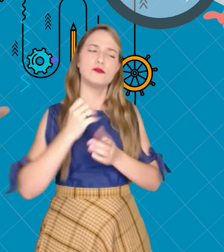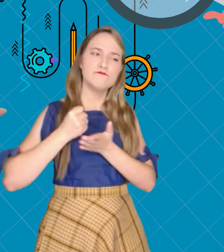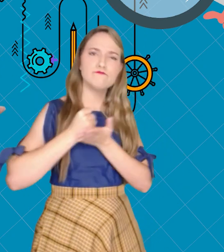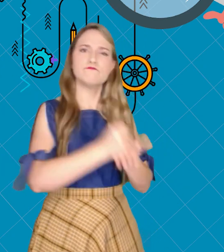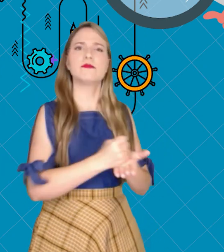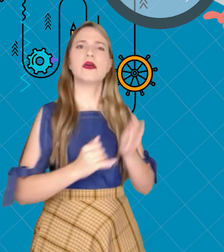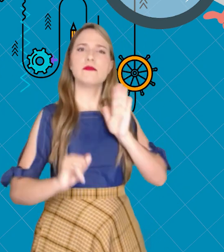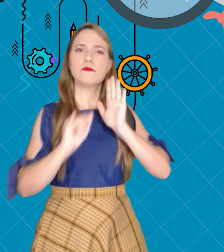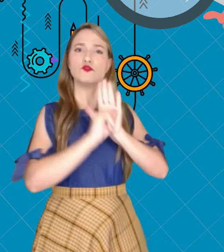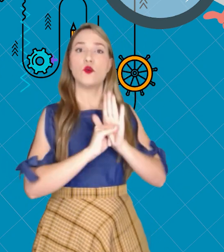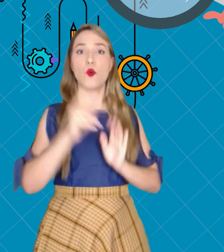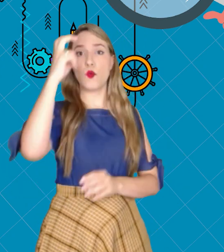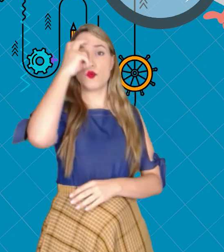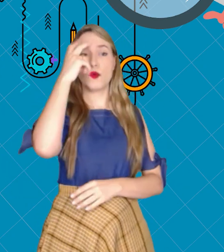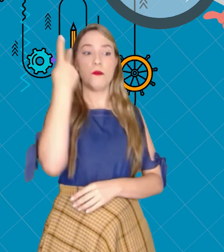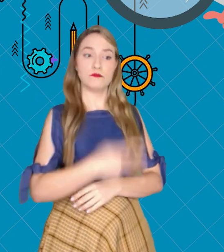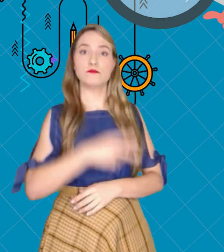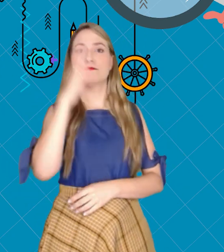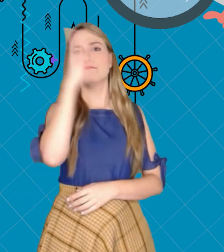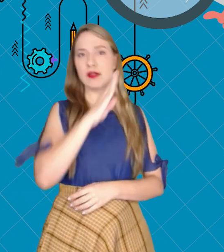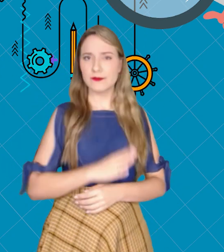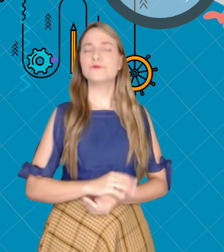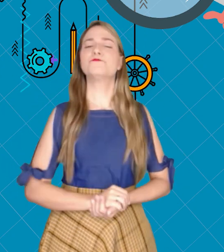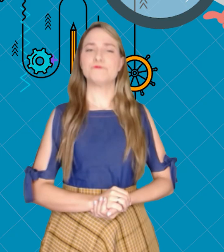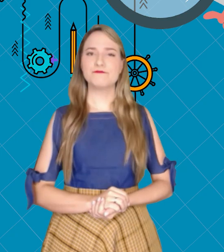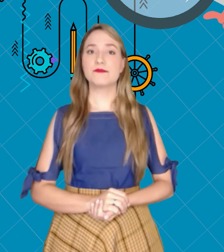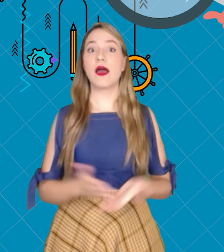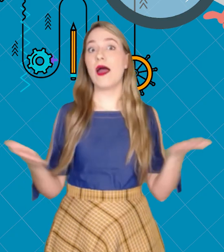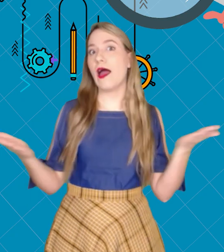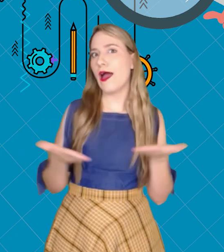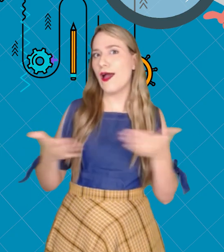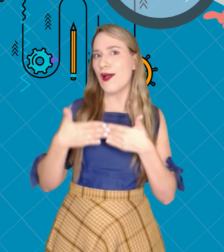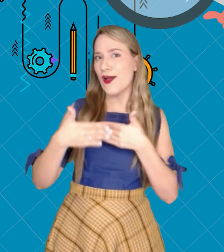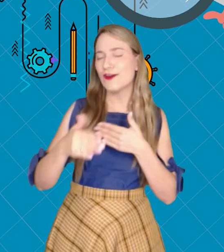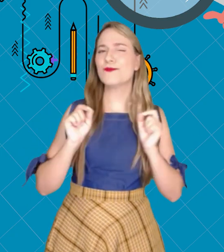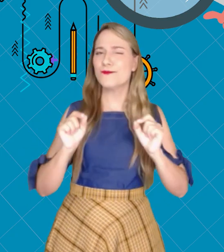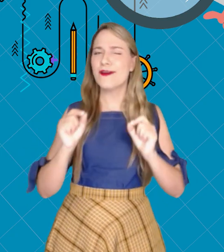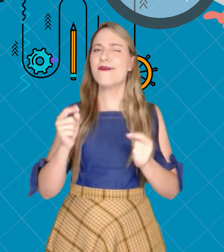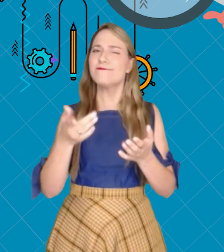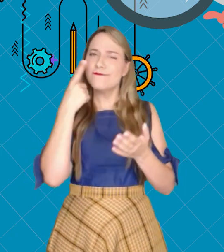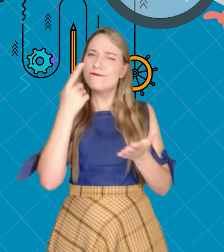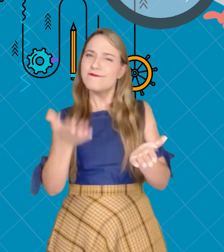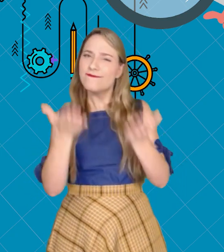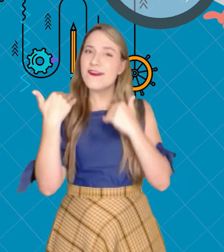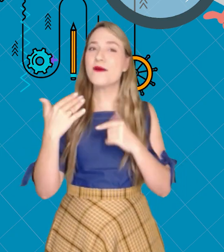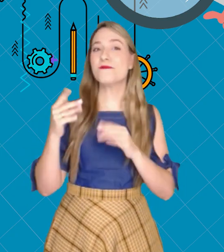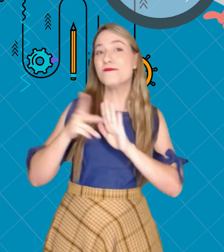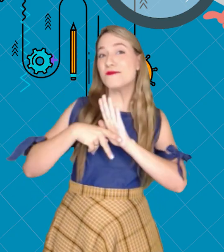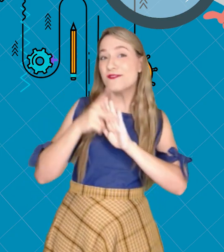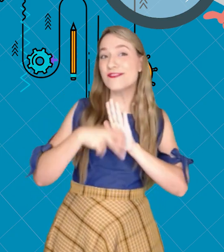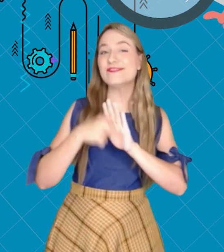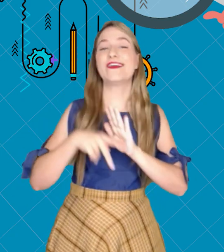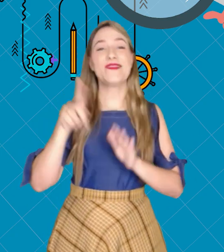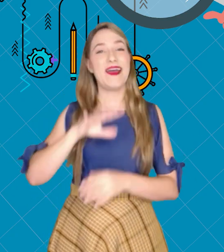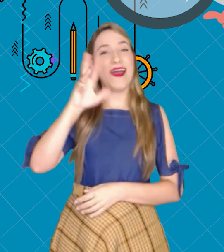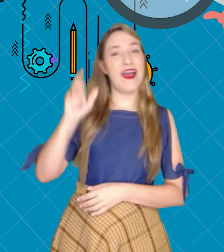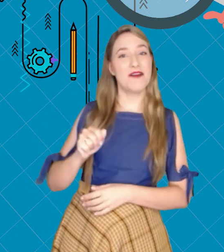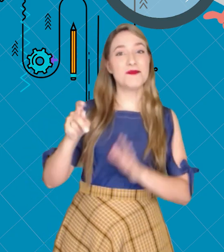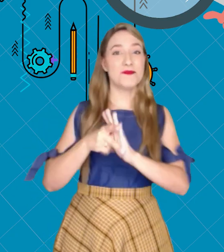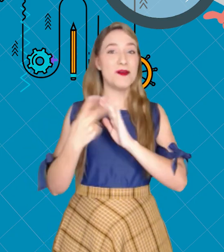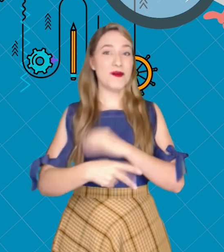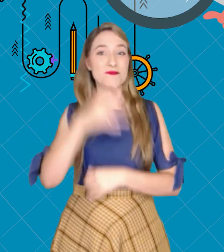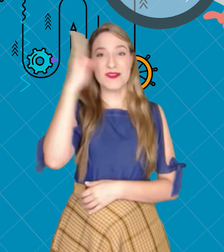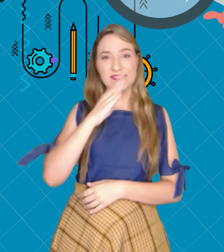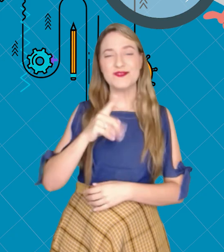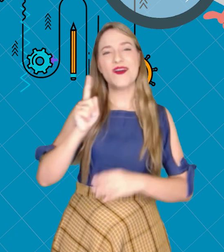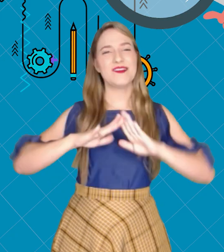uma identidade cultural única no Brasil. Então agora vamos juntos acompanhar o projeto Africanidade Brasileira na